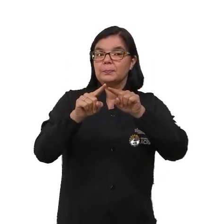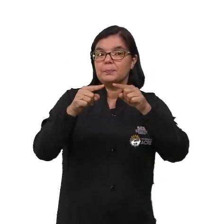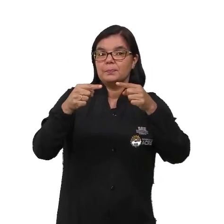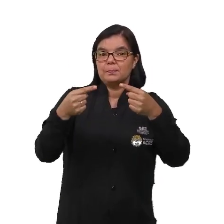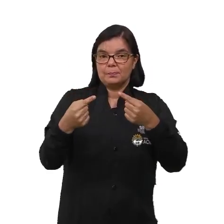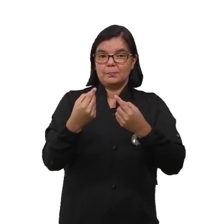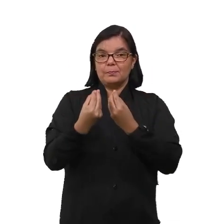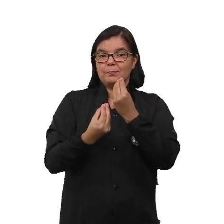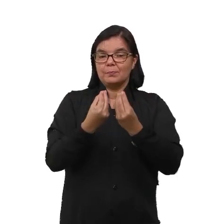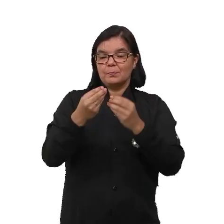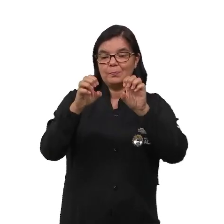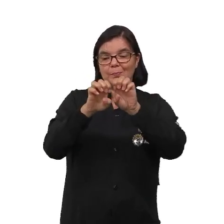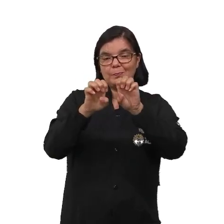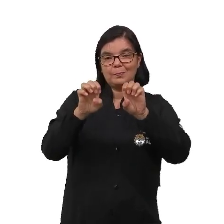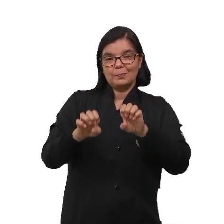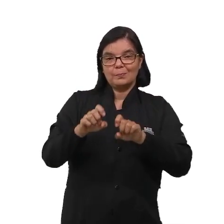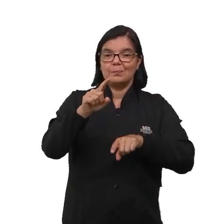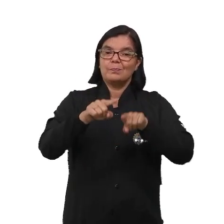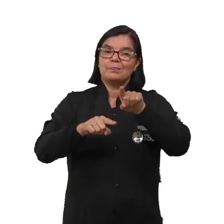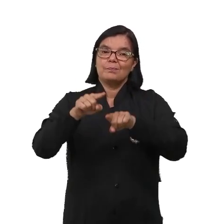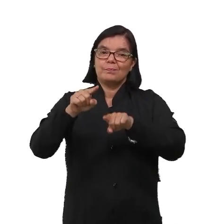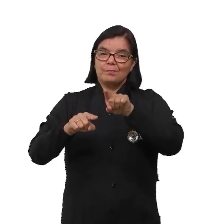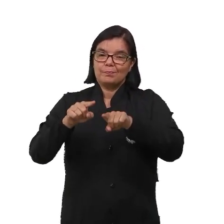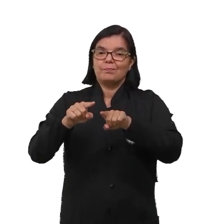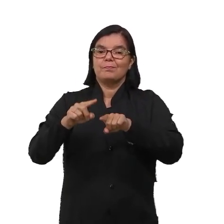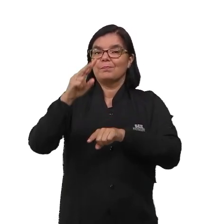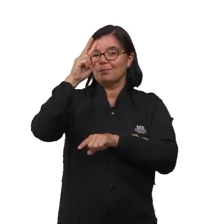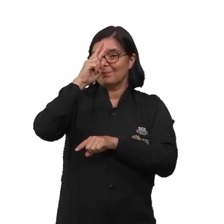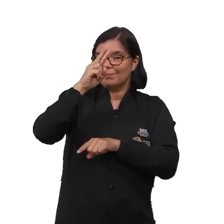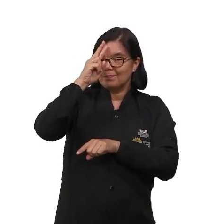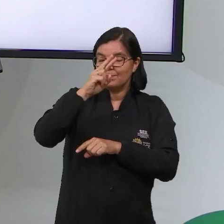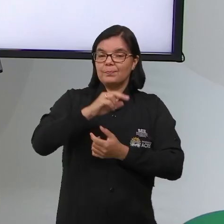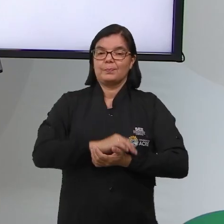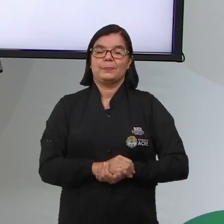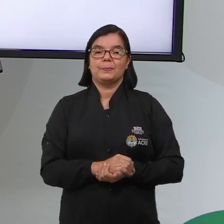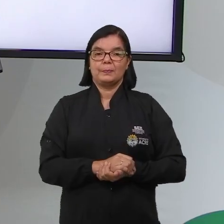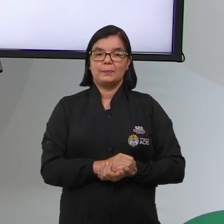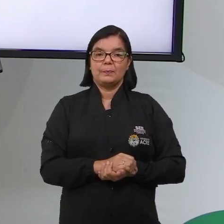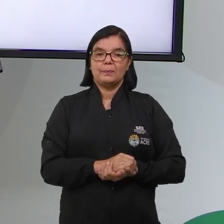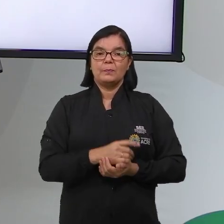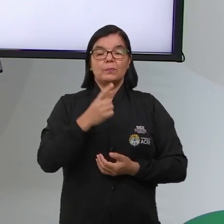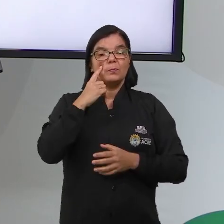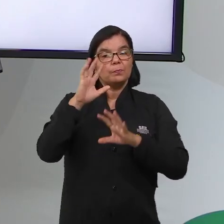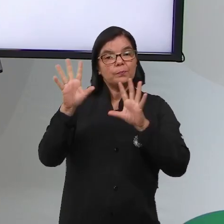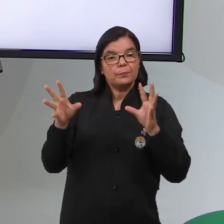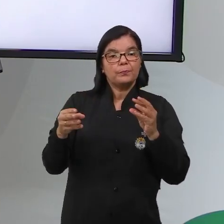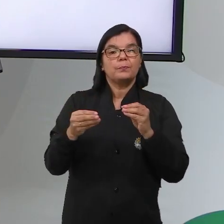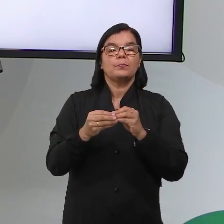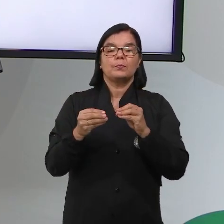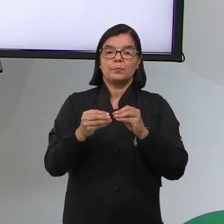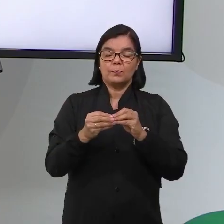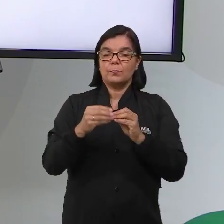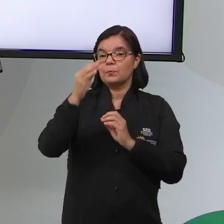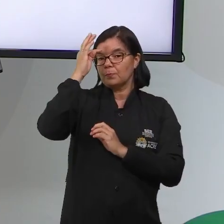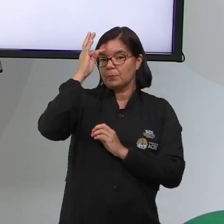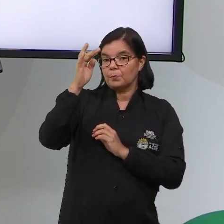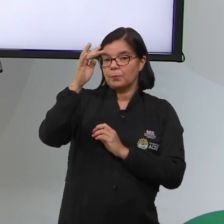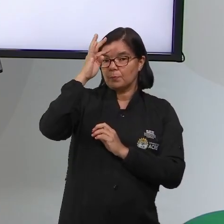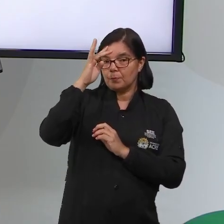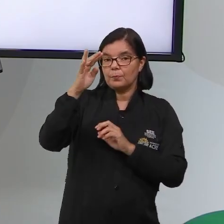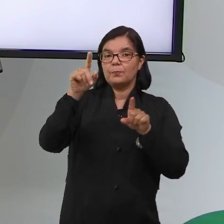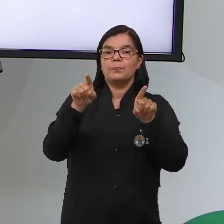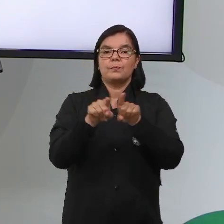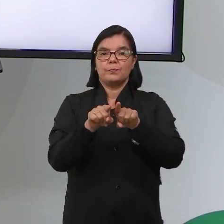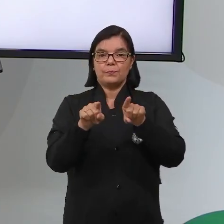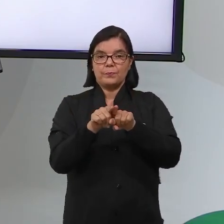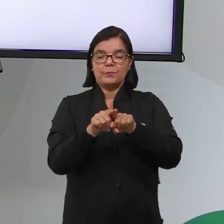desigual, mas a forma dessa estrutura varia historicamente. E para resumir, na teoria weberiana